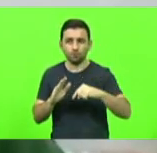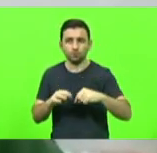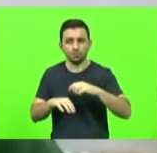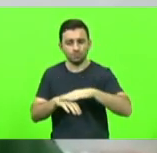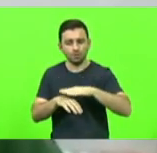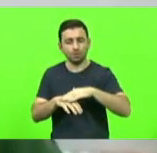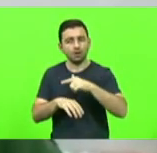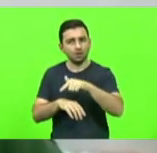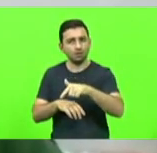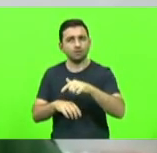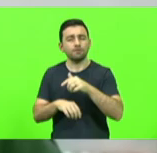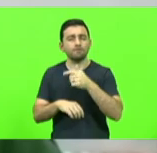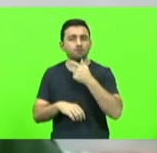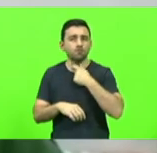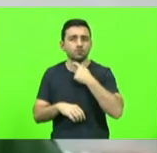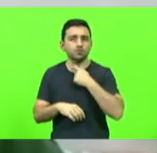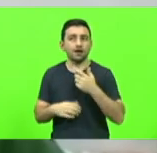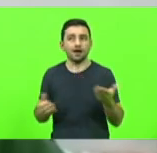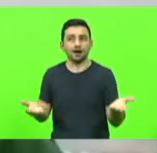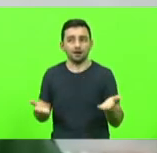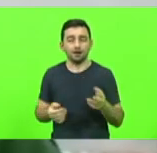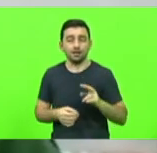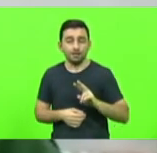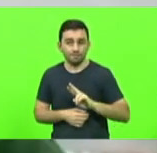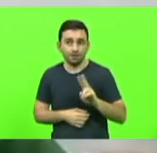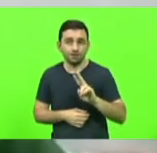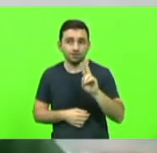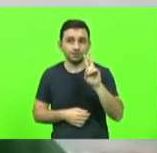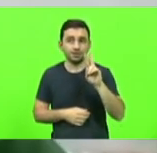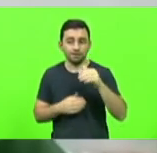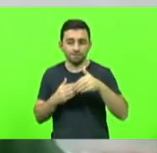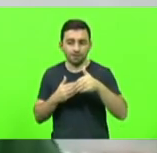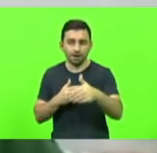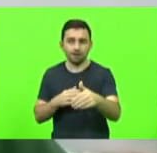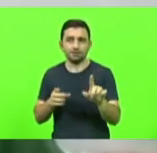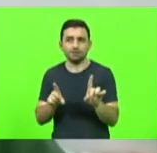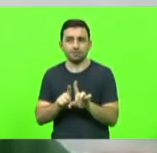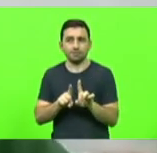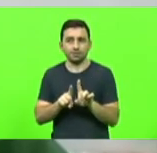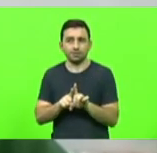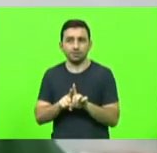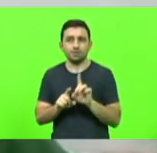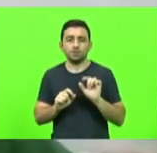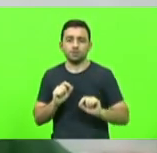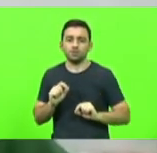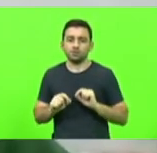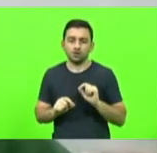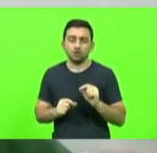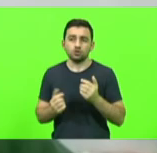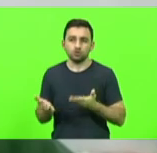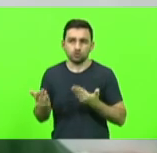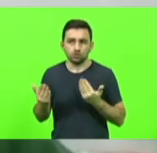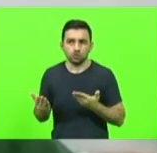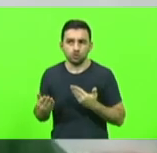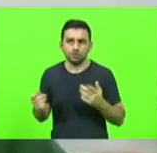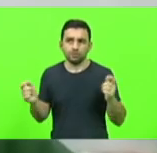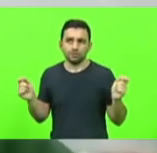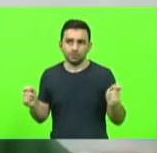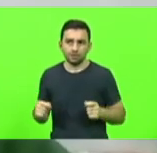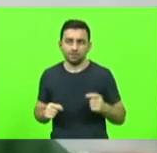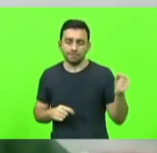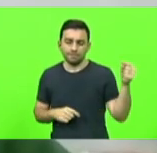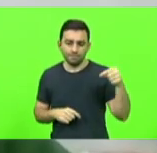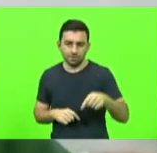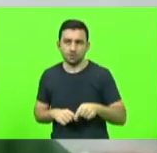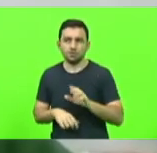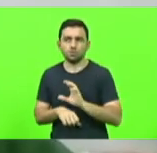Tenho certeza que essa valorização fará também com que mais jovens venham para a universidade